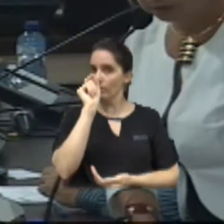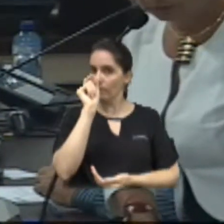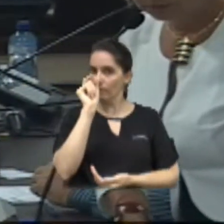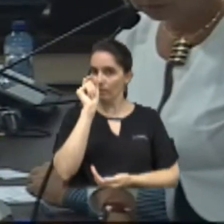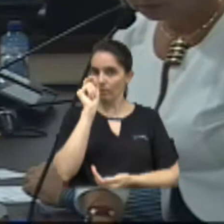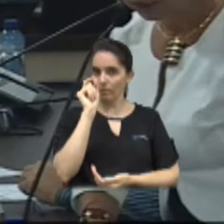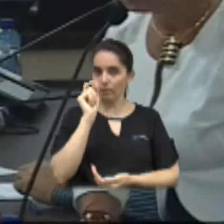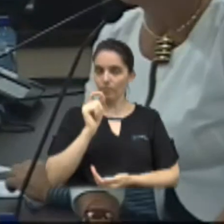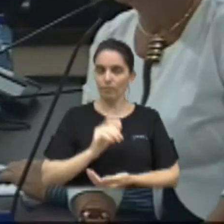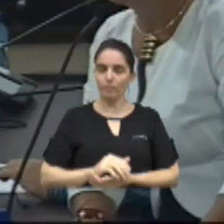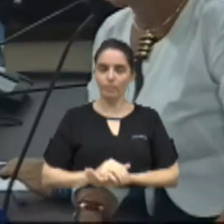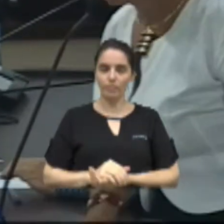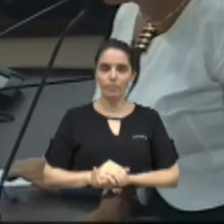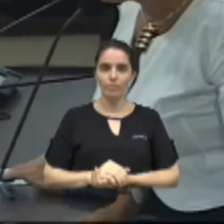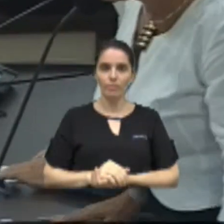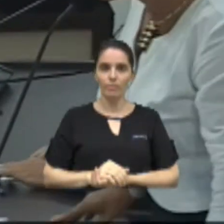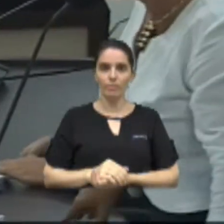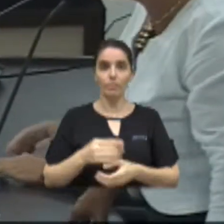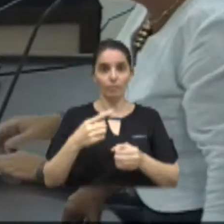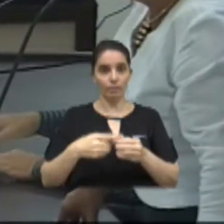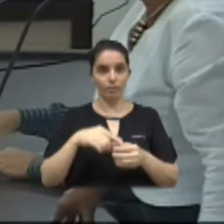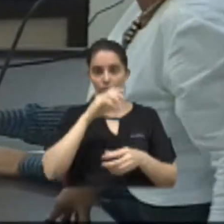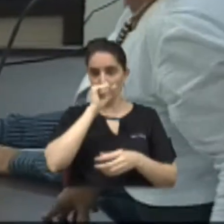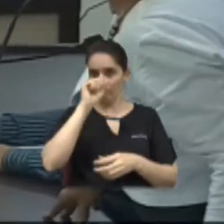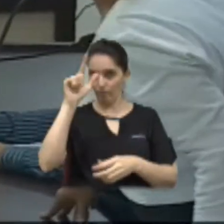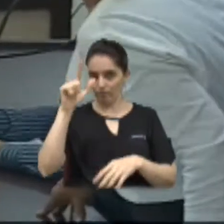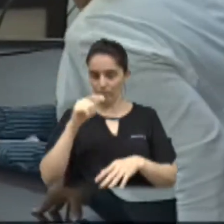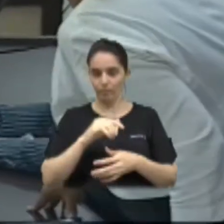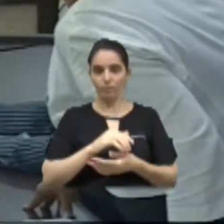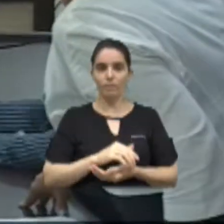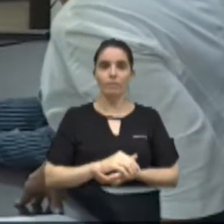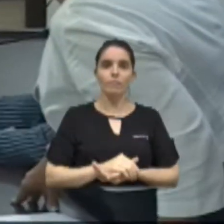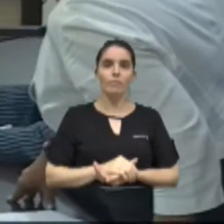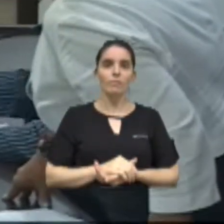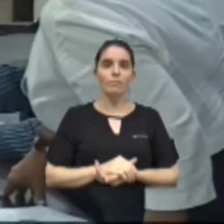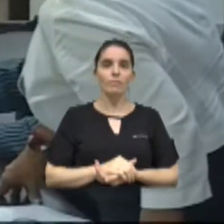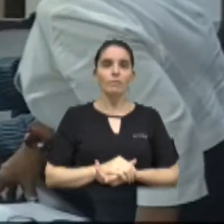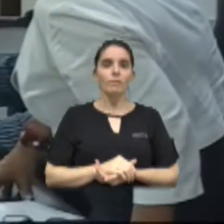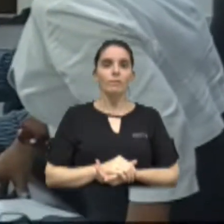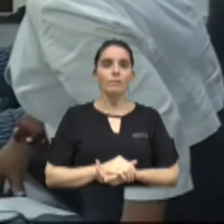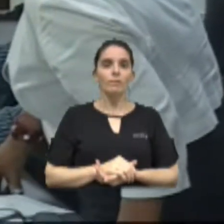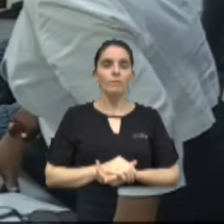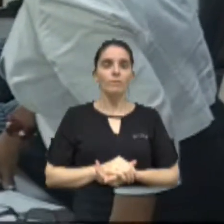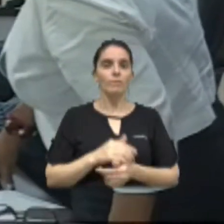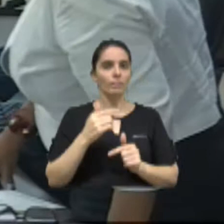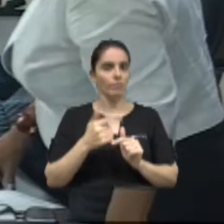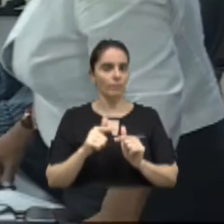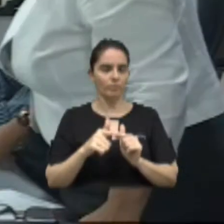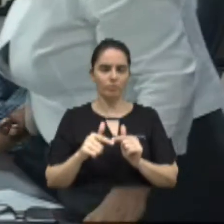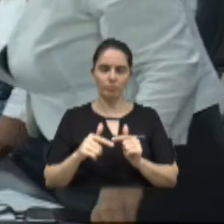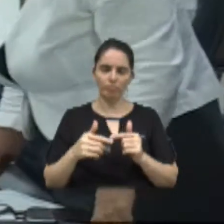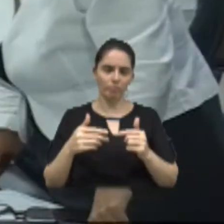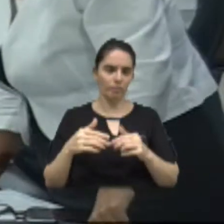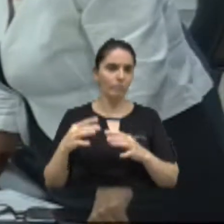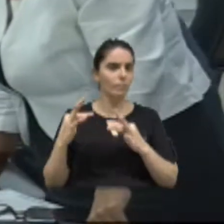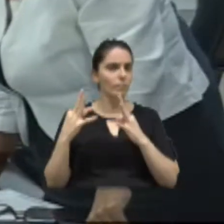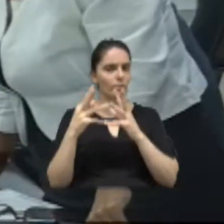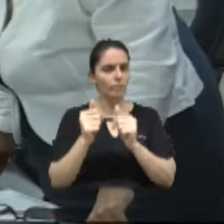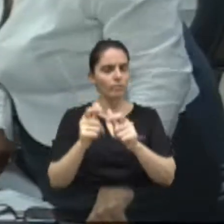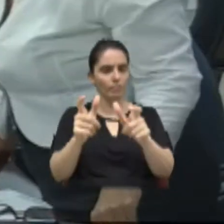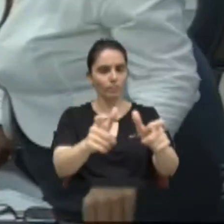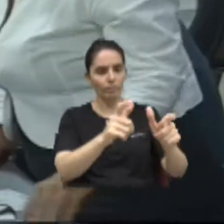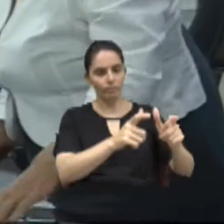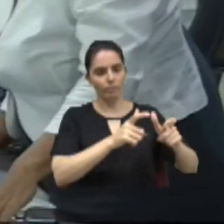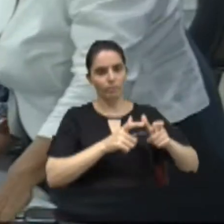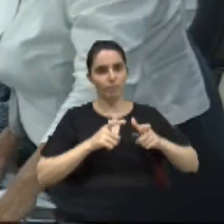necessidade da nossa cidade, e acho que não é só nesta cidade, como em todas as cidades, quando se